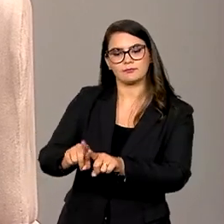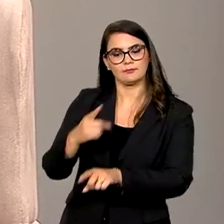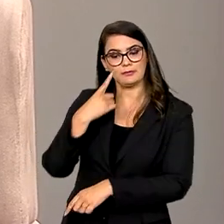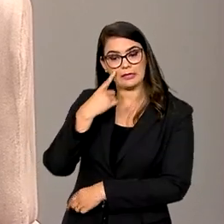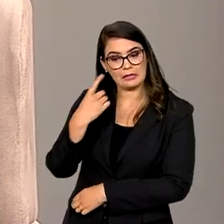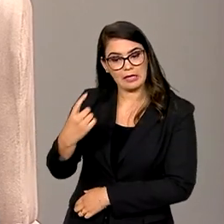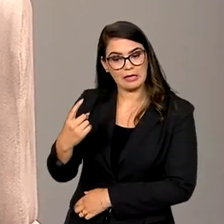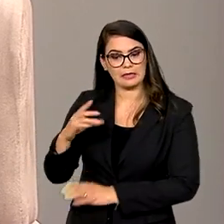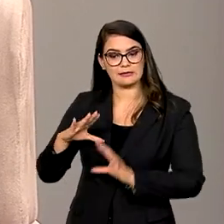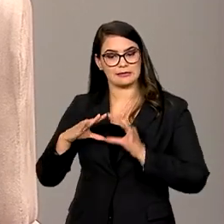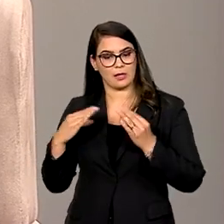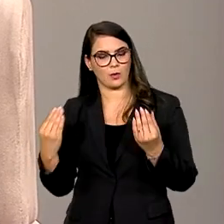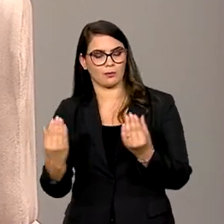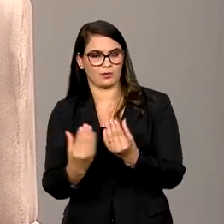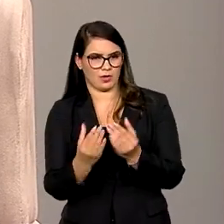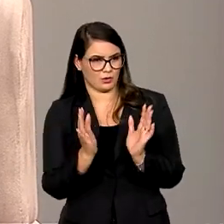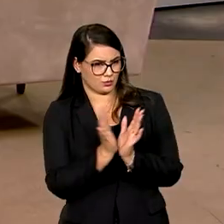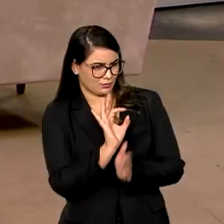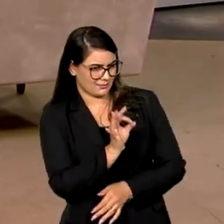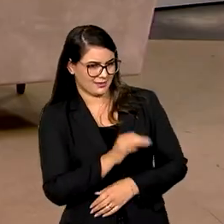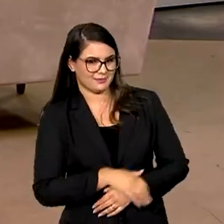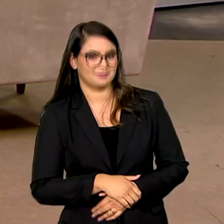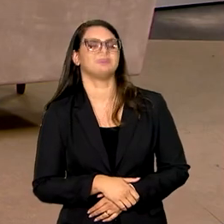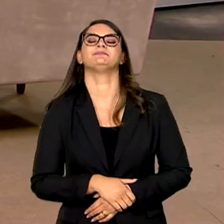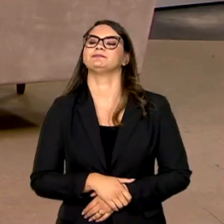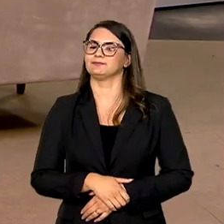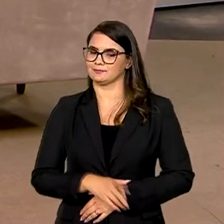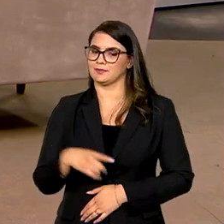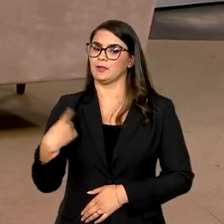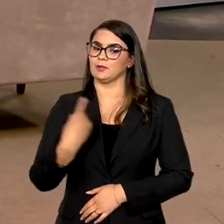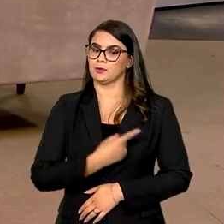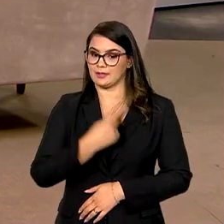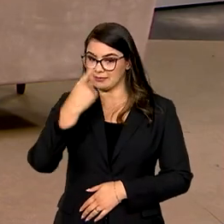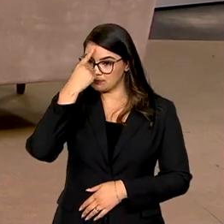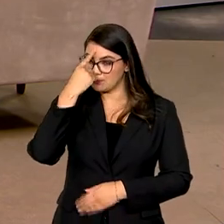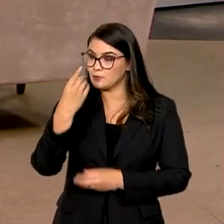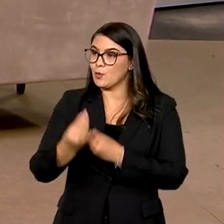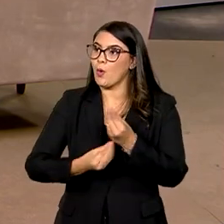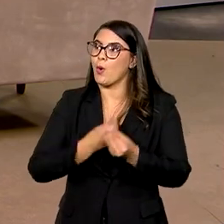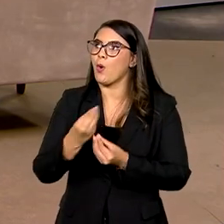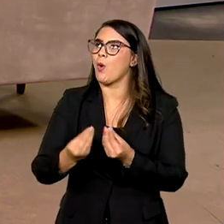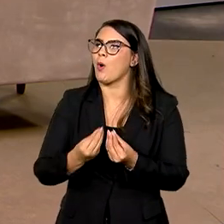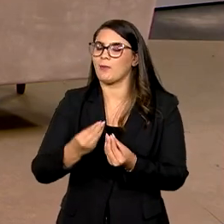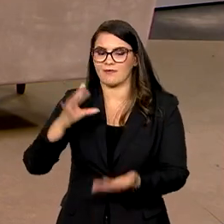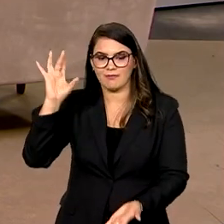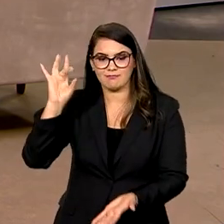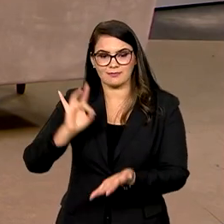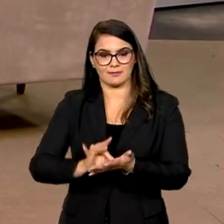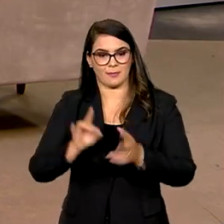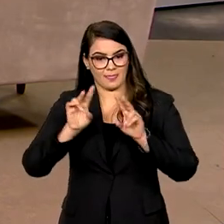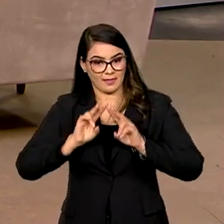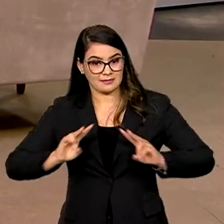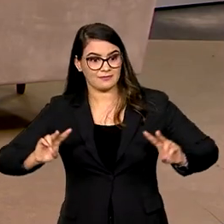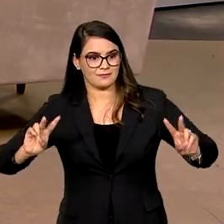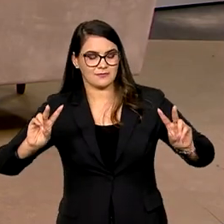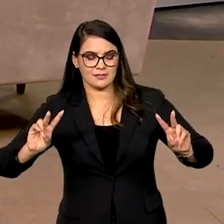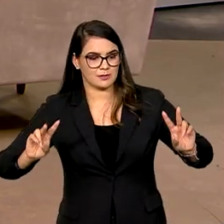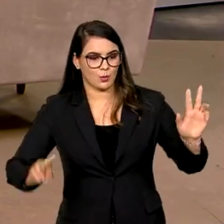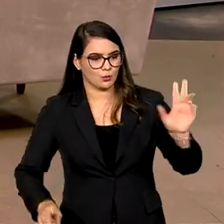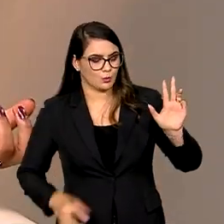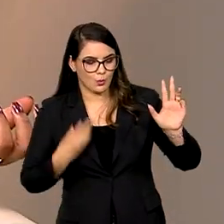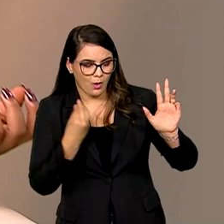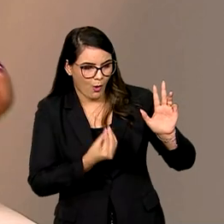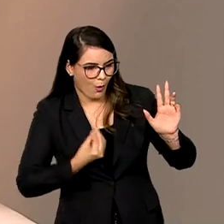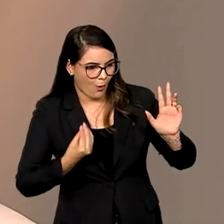sua comunidade, do seu coletivo? A gente pensou muito como a gente ia materializar essa visão do presidente Lula. O que